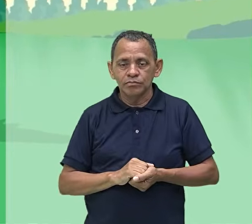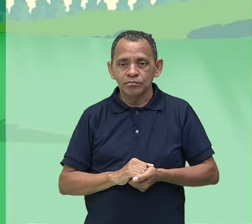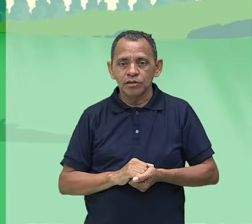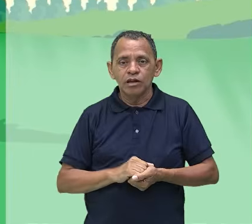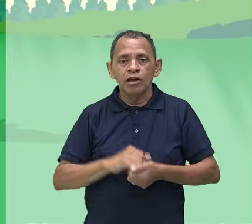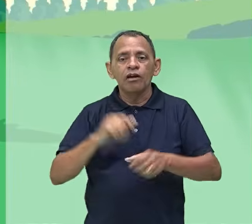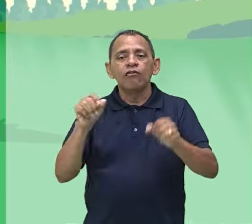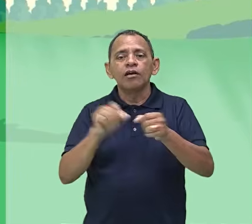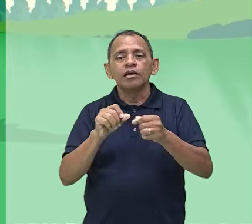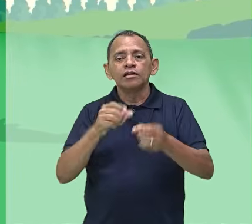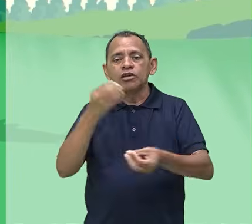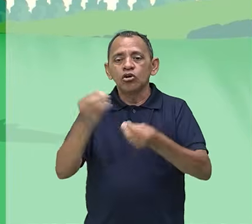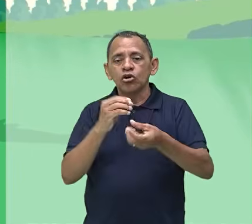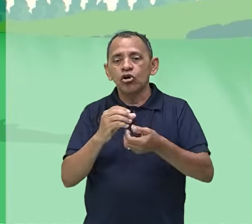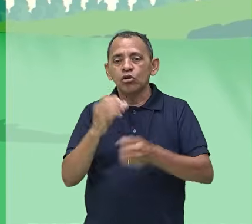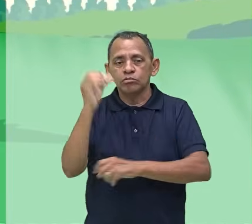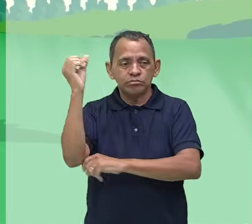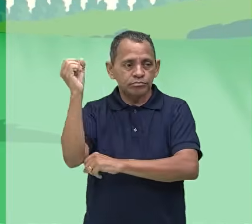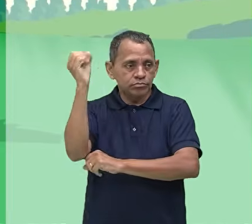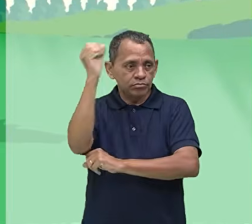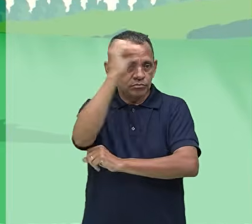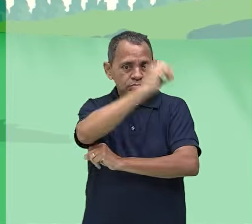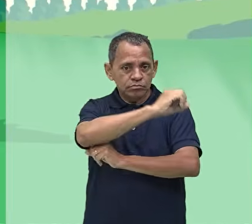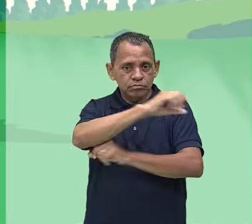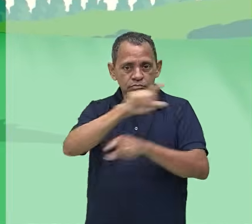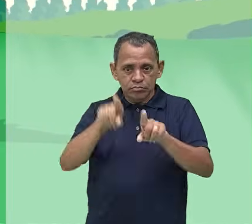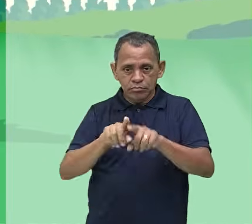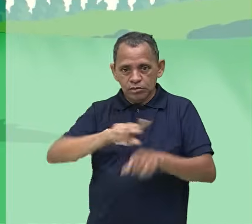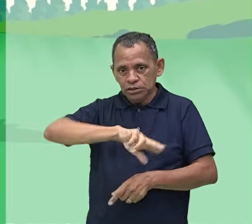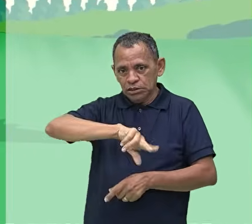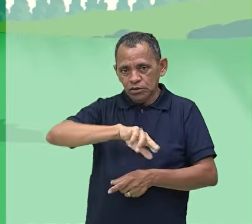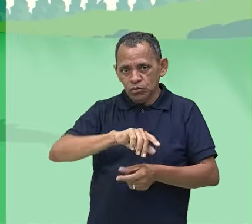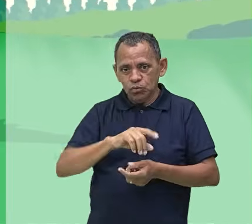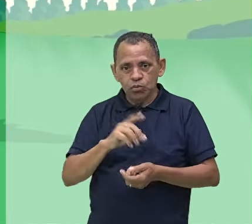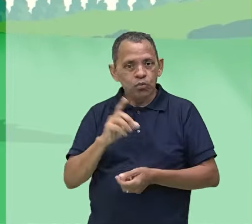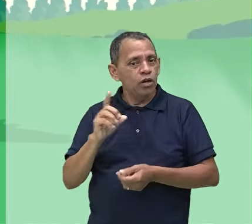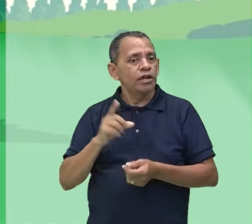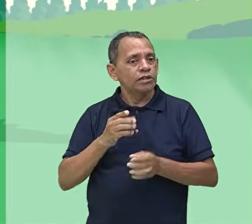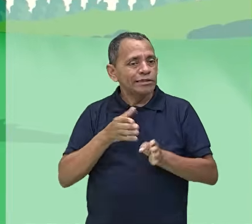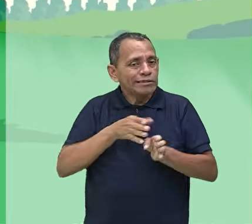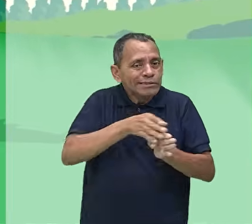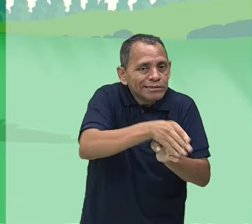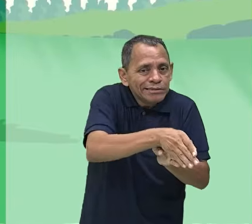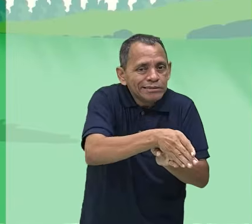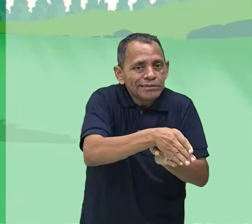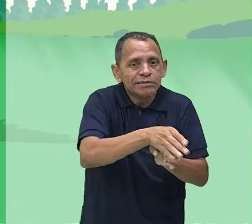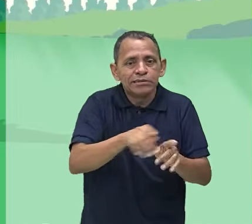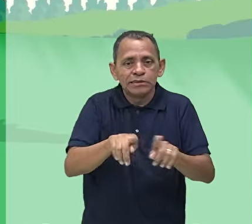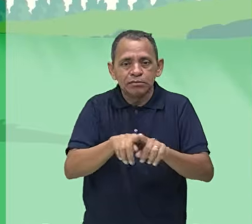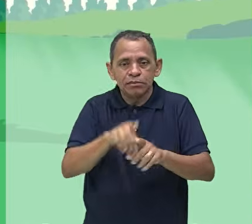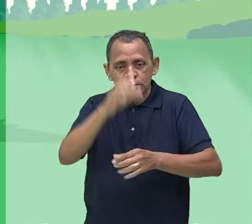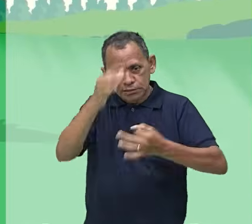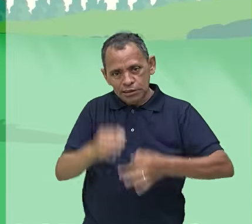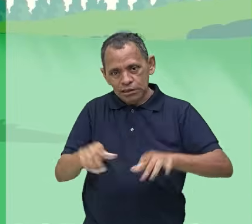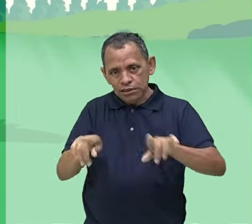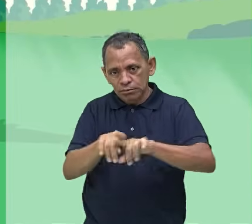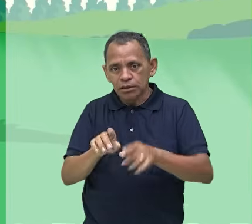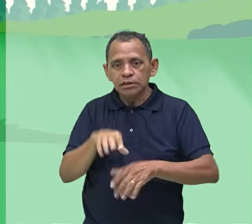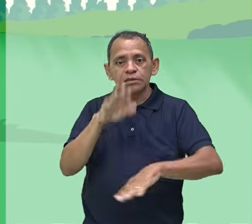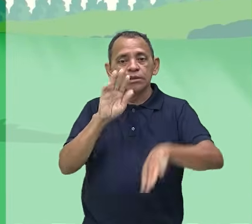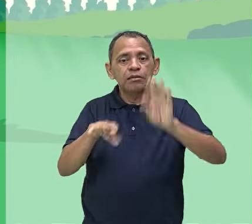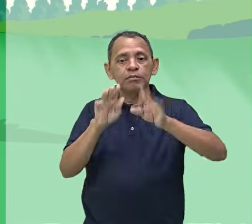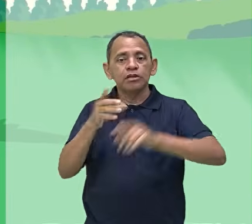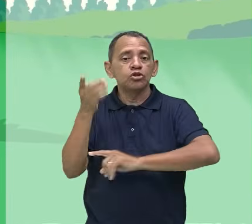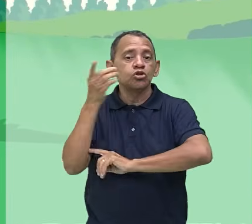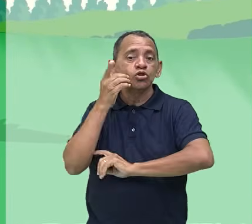ele se ponha do lado oeste, mas não exatamente na mesma direção cardial. Isso porque, dependendo do dia do ano